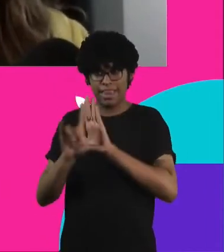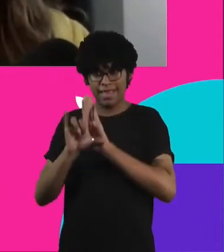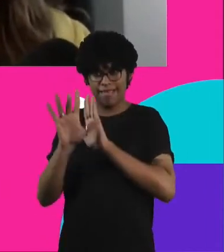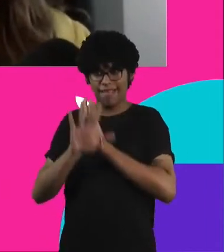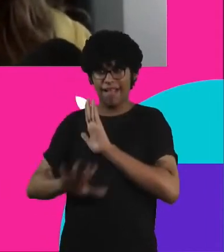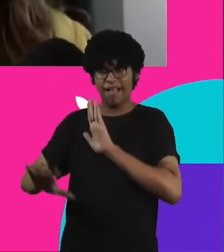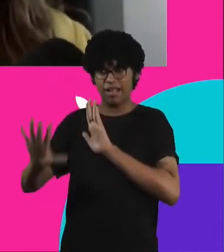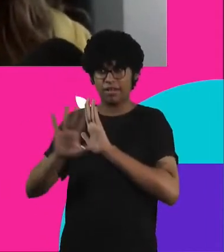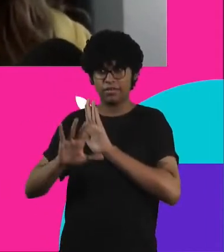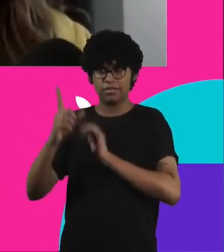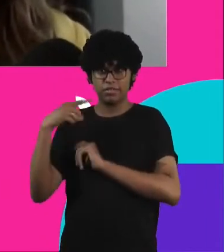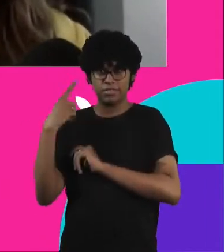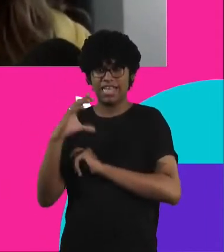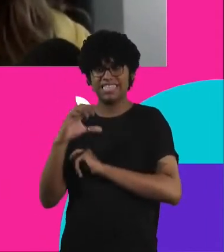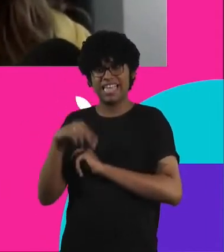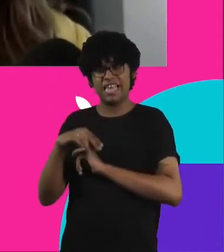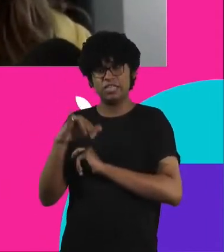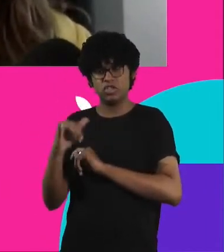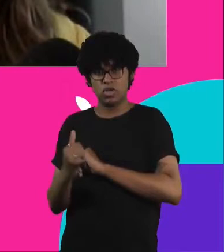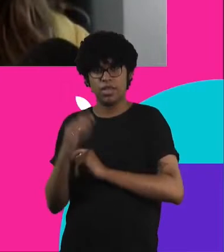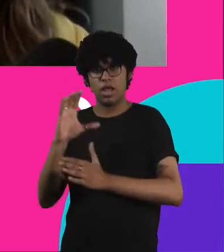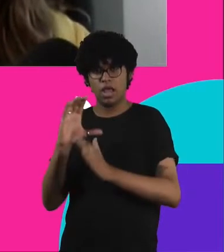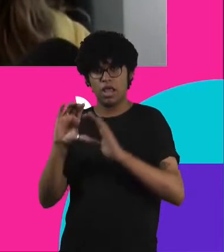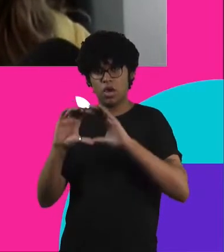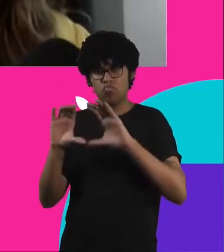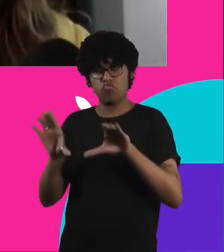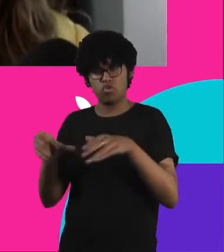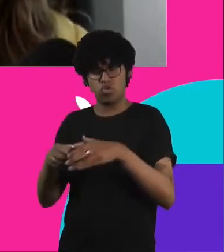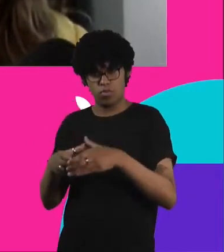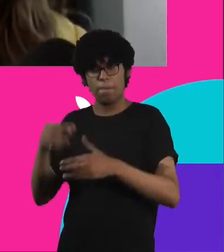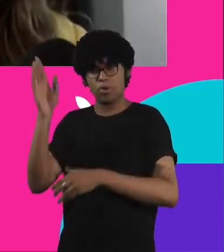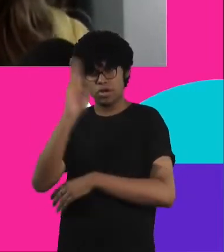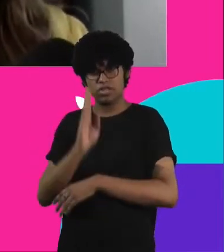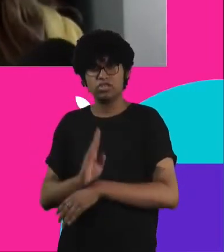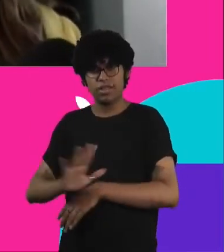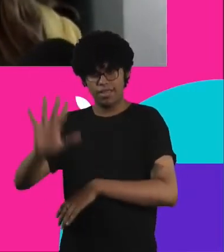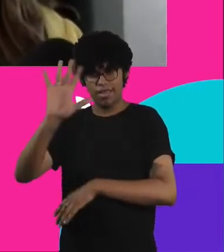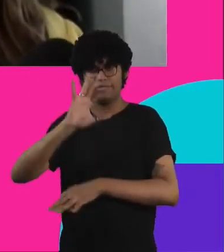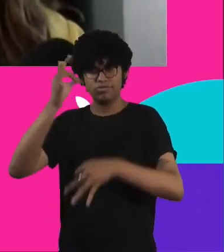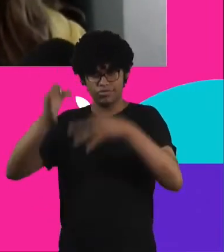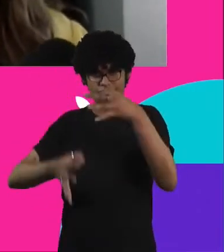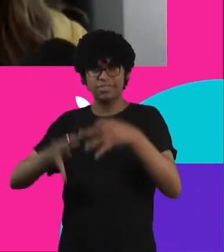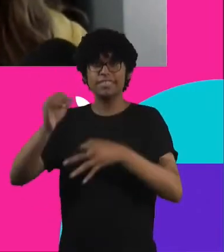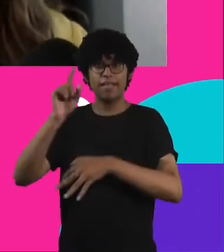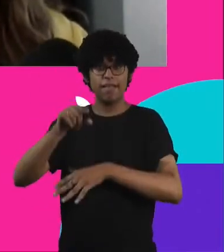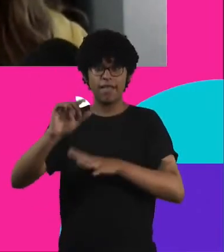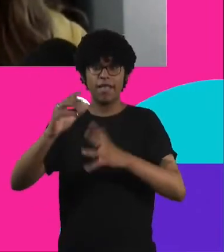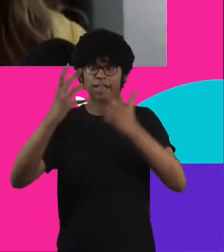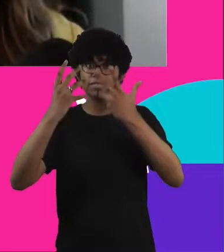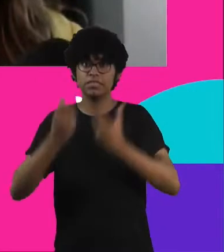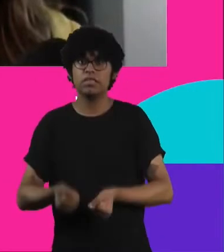público, do CNJ, que é o Conselho Nacional de Justiça, que autoriza o uso de